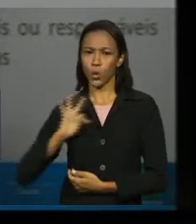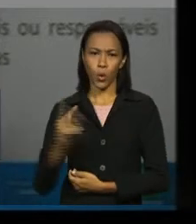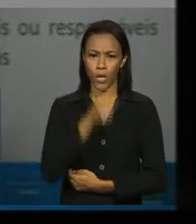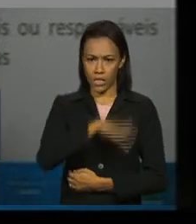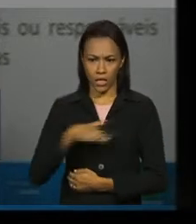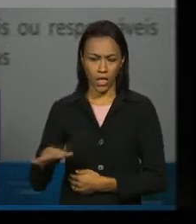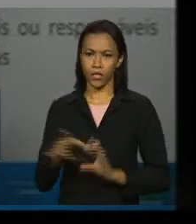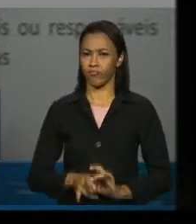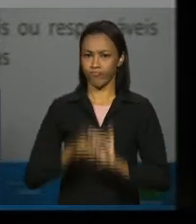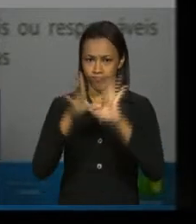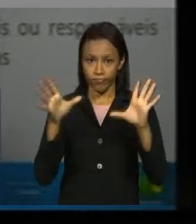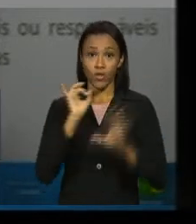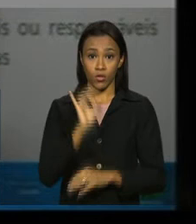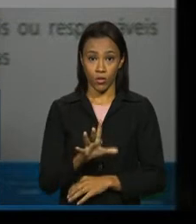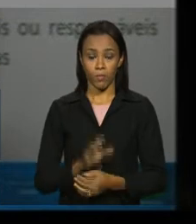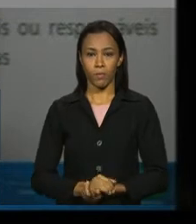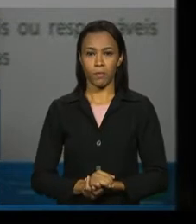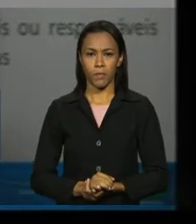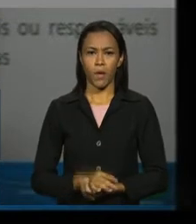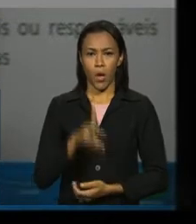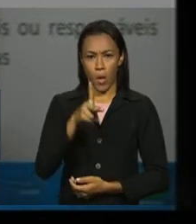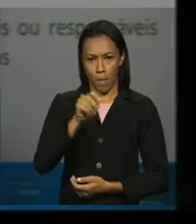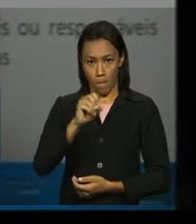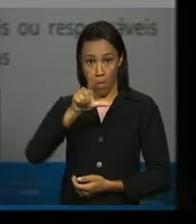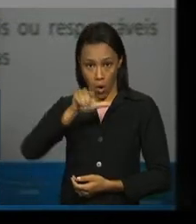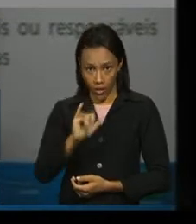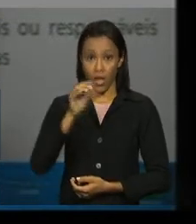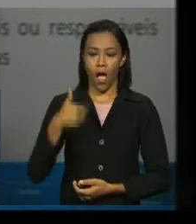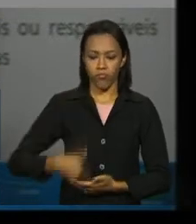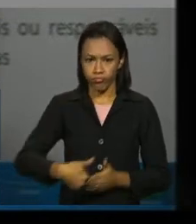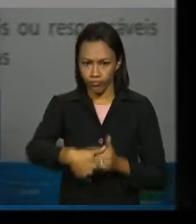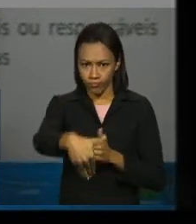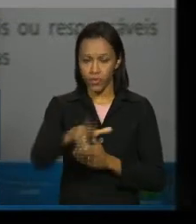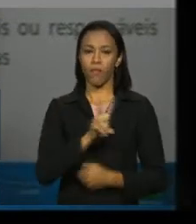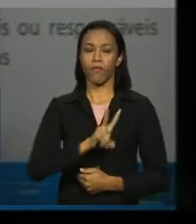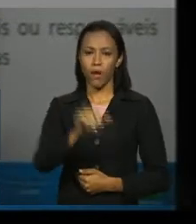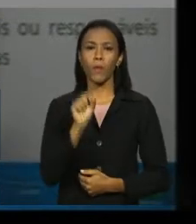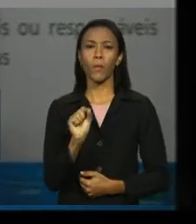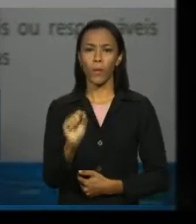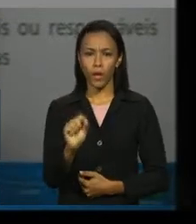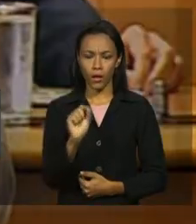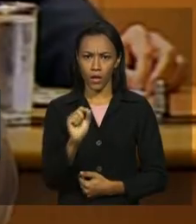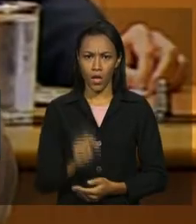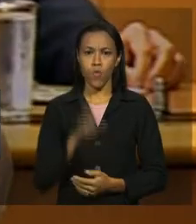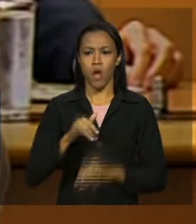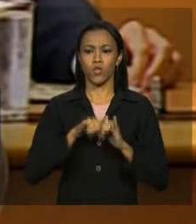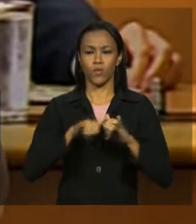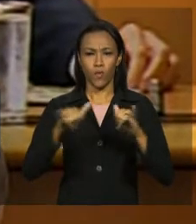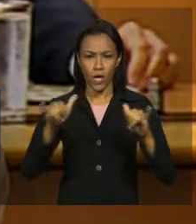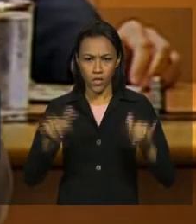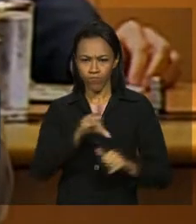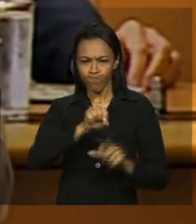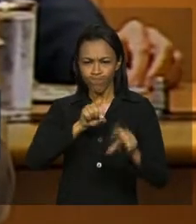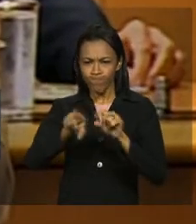crianças de indiscriminadamente somente para Lilith neste ano estaremos fazendo uma campanha